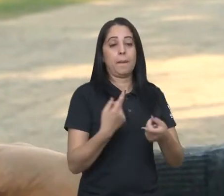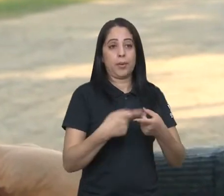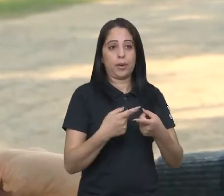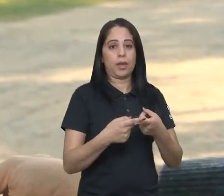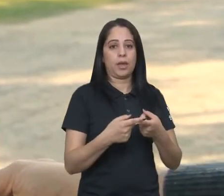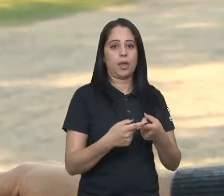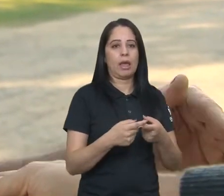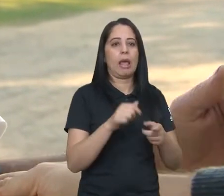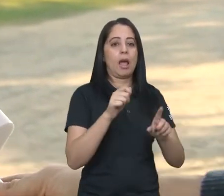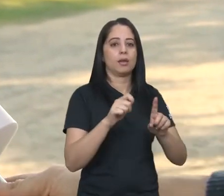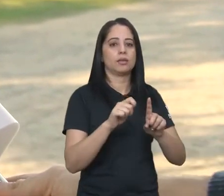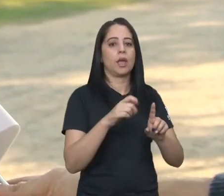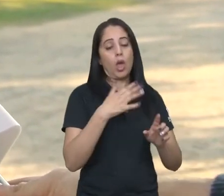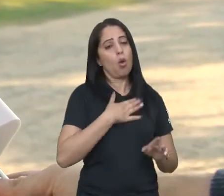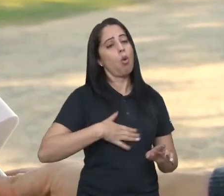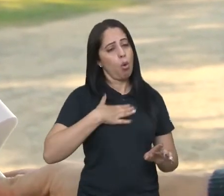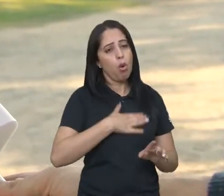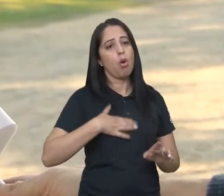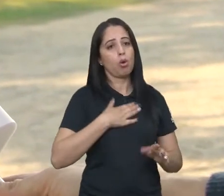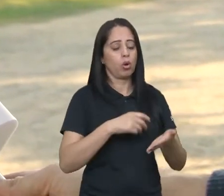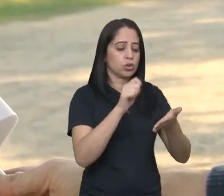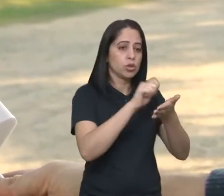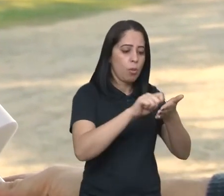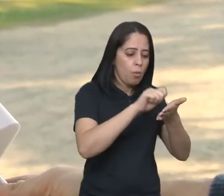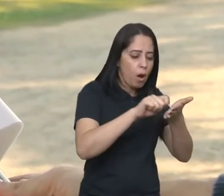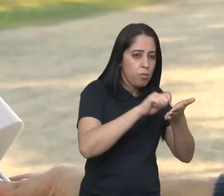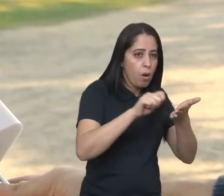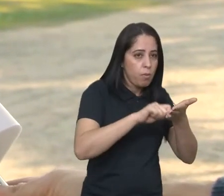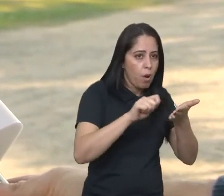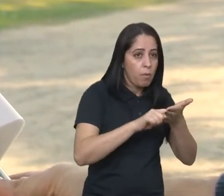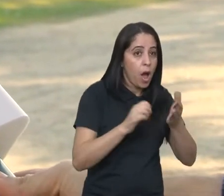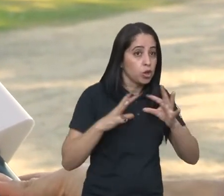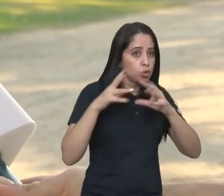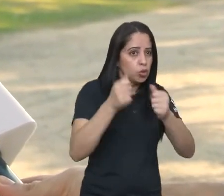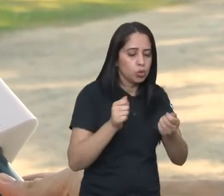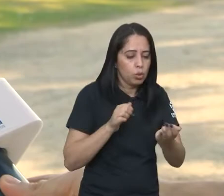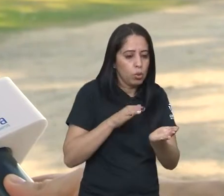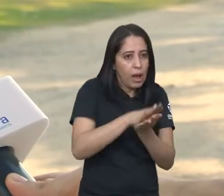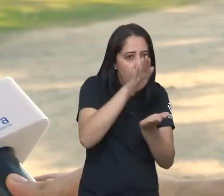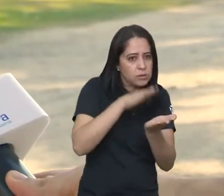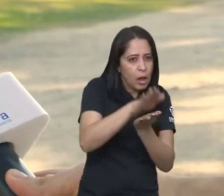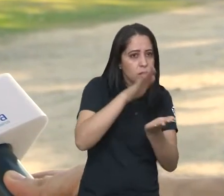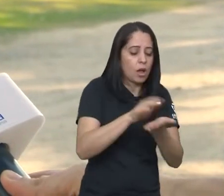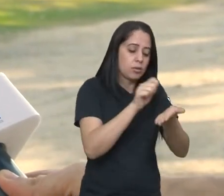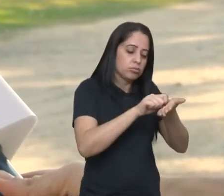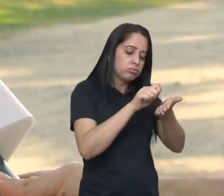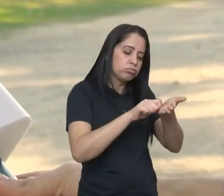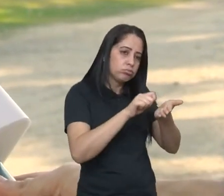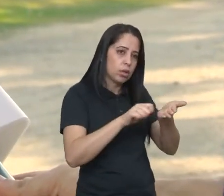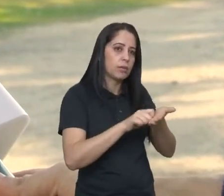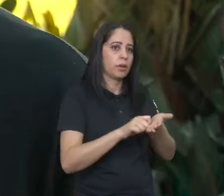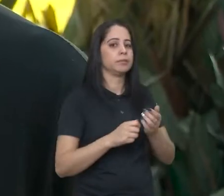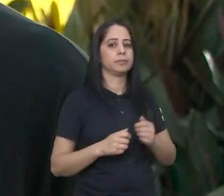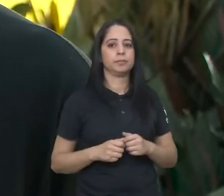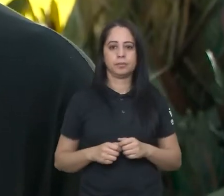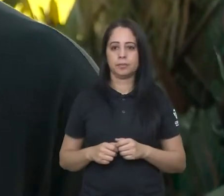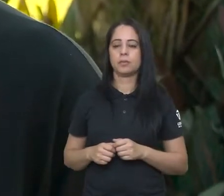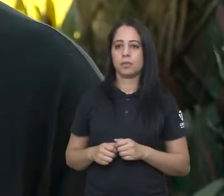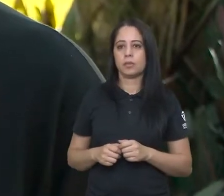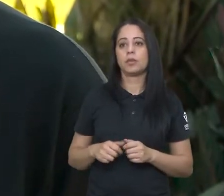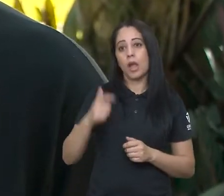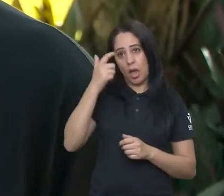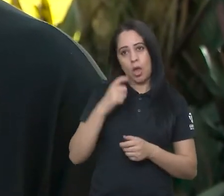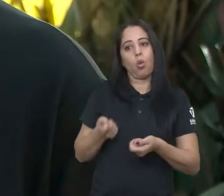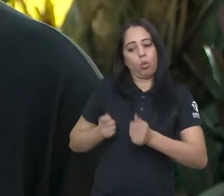fechar legalzinho assim no fim do mês, porque eu gosto de anotar tudo as coisas que eu gasto, né? Então a gente equaliza bem essas coisas.